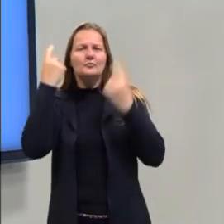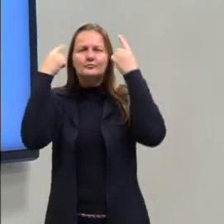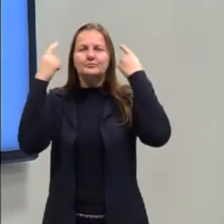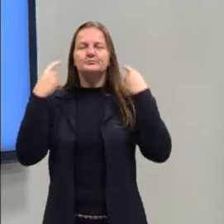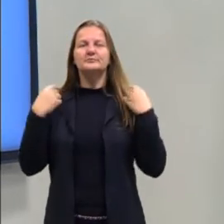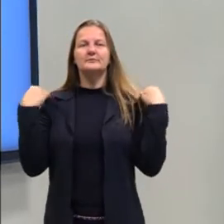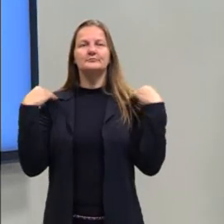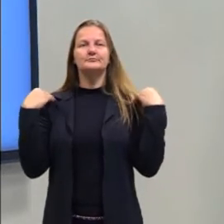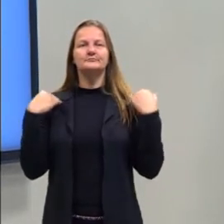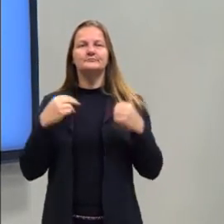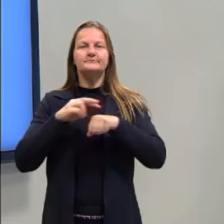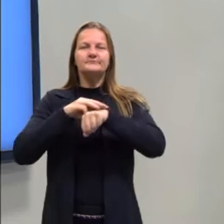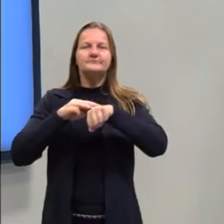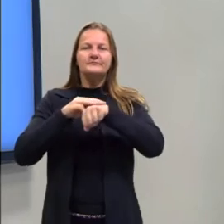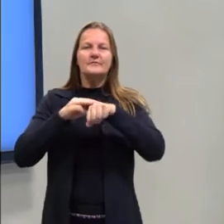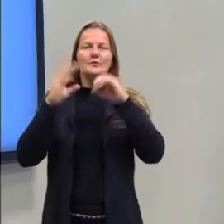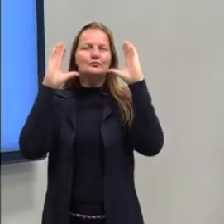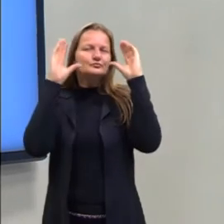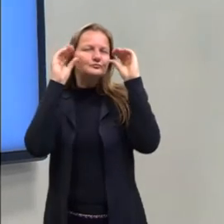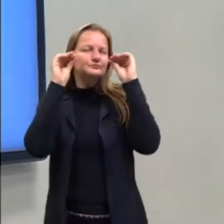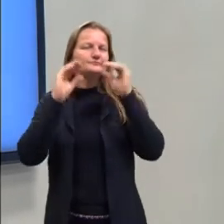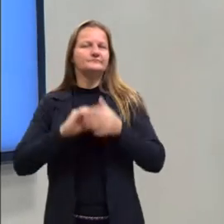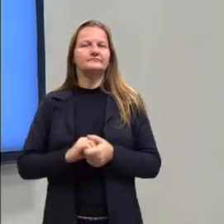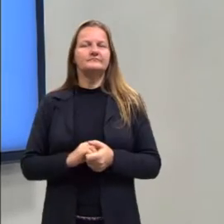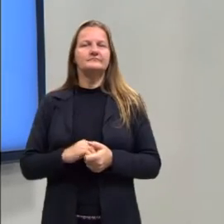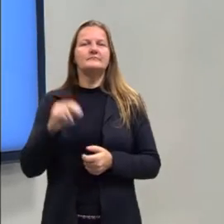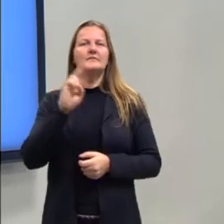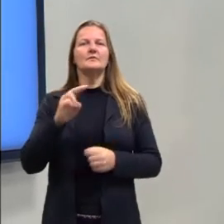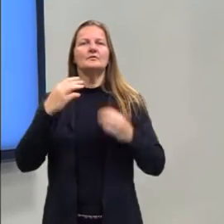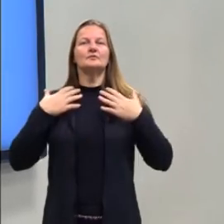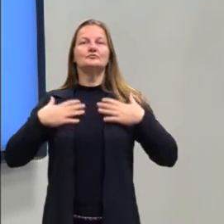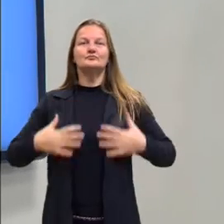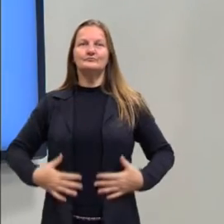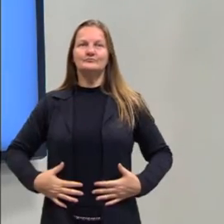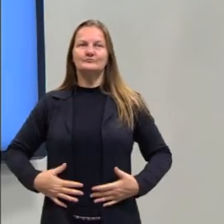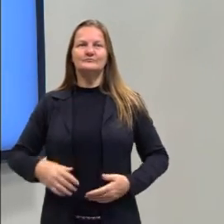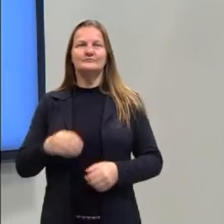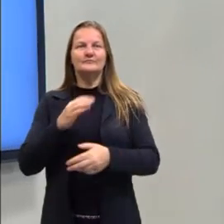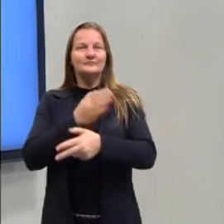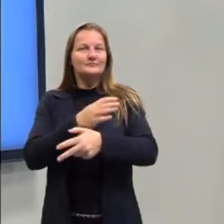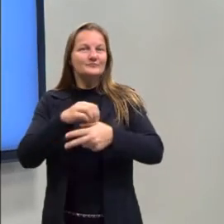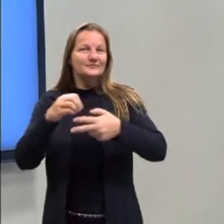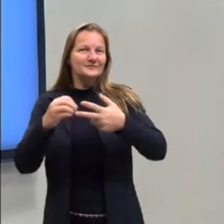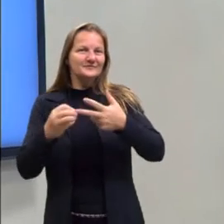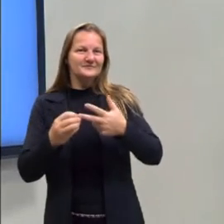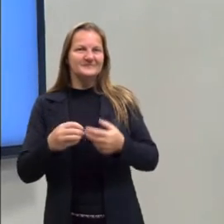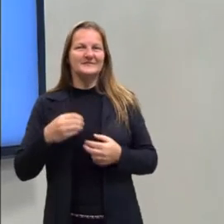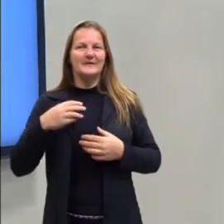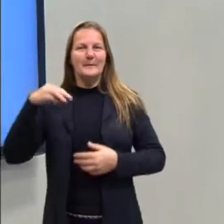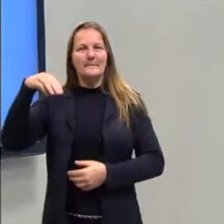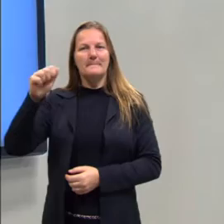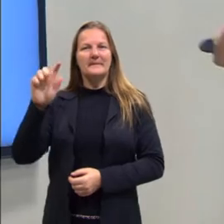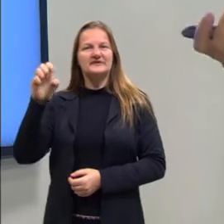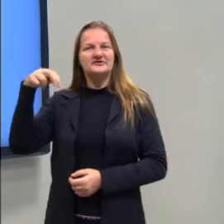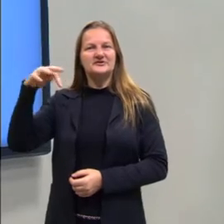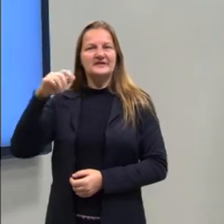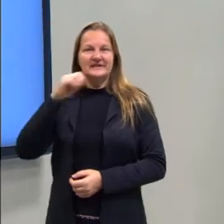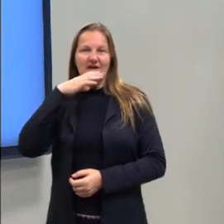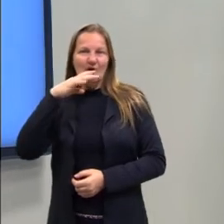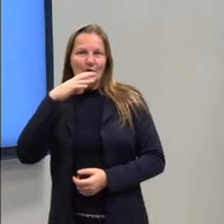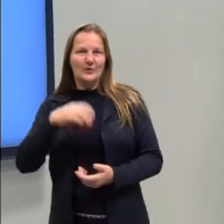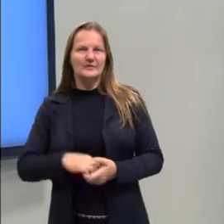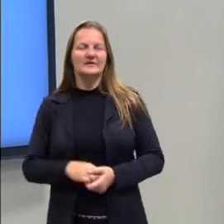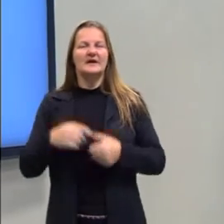crespos médios castanhos escuros Estou vestindo a camiseta do programa de cor Magenta aqui no